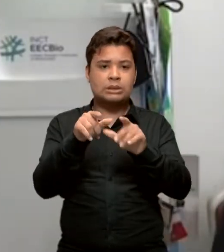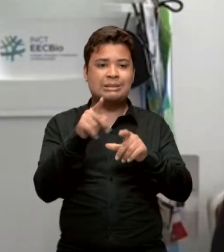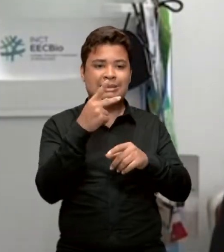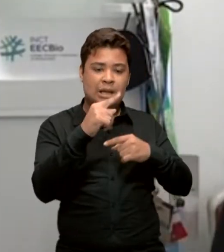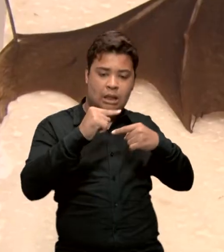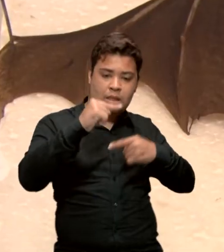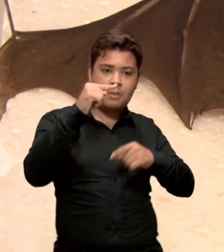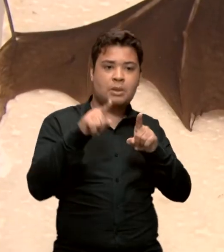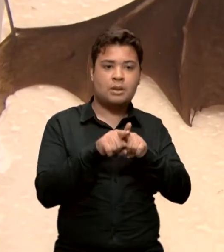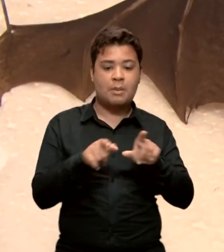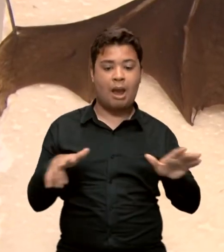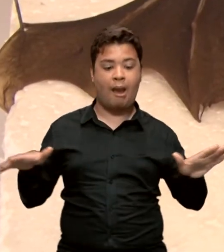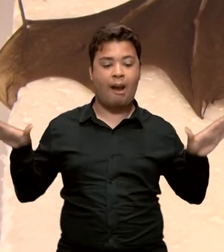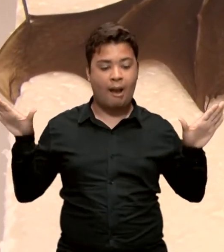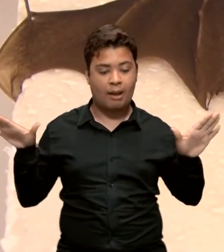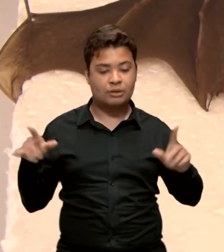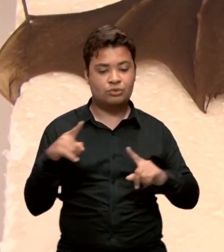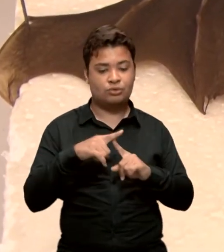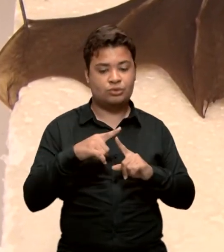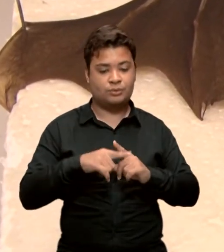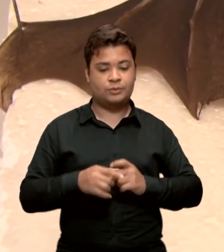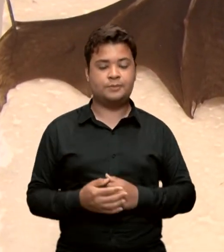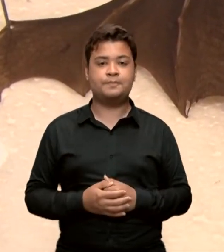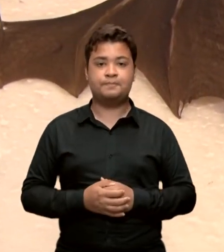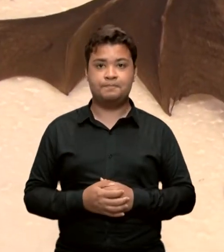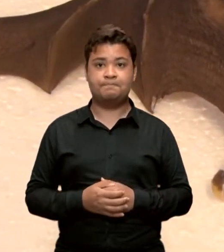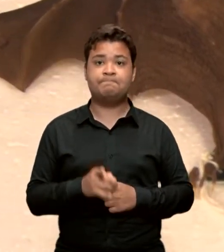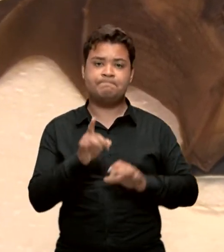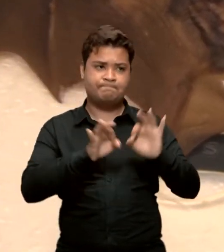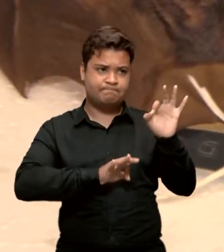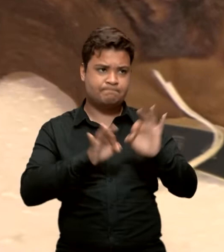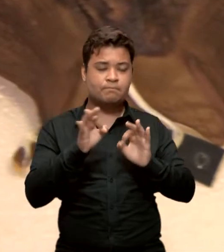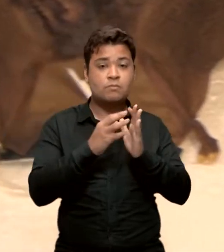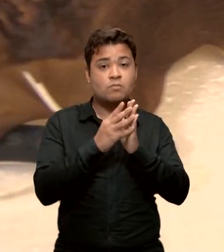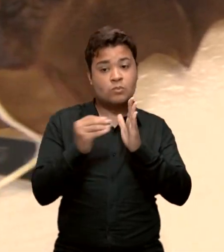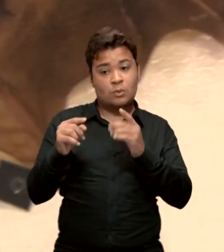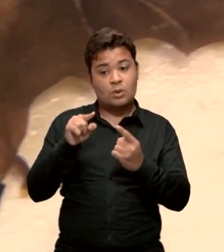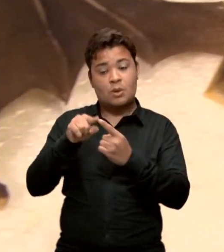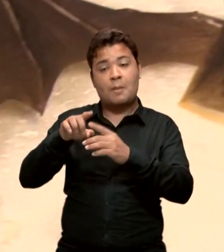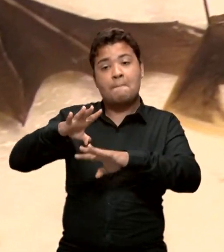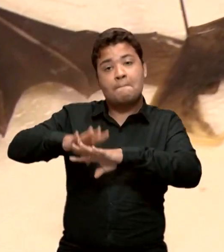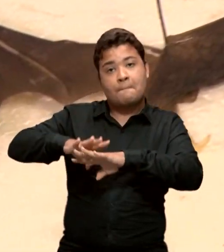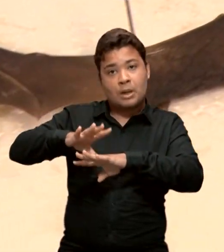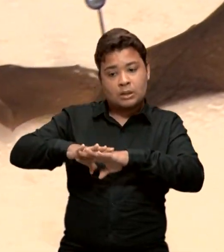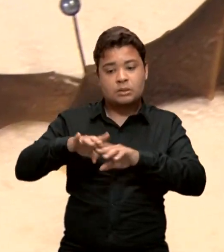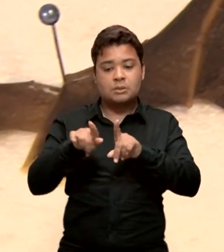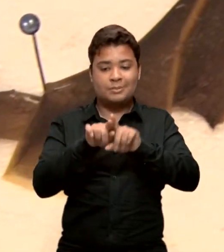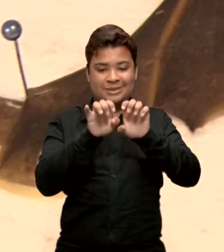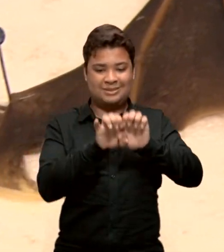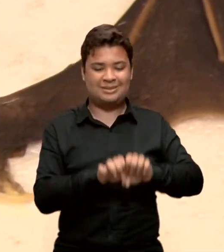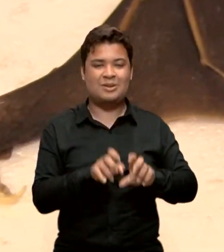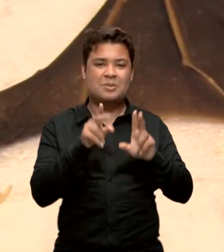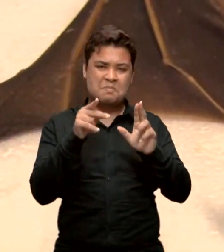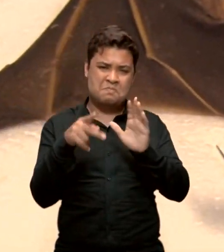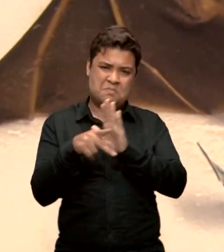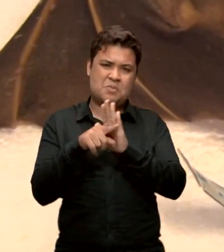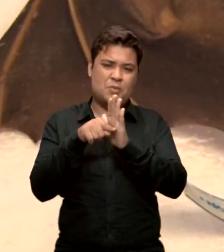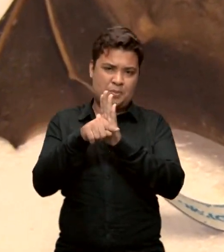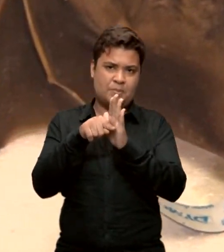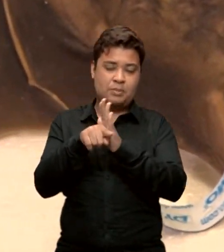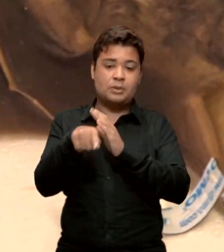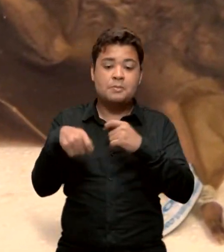asa particular. Quando se realiza a criação de novos modelos matemáticos estruturais, como nesta pesquisa, é